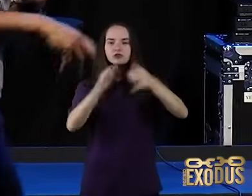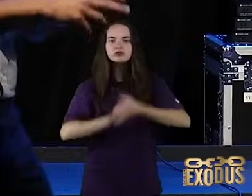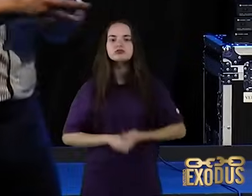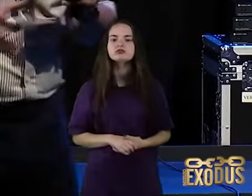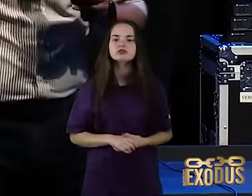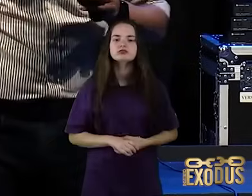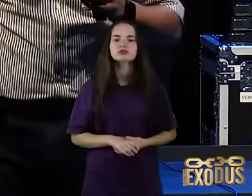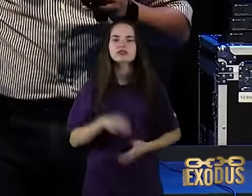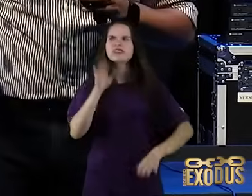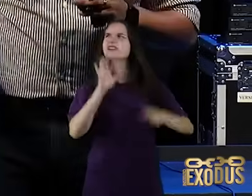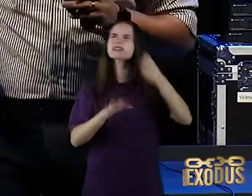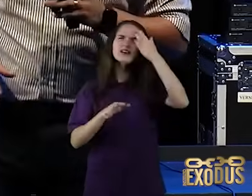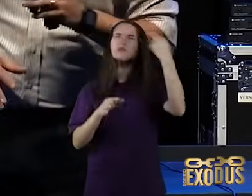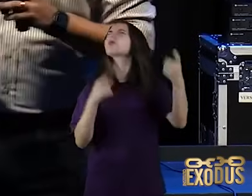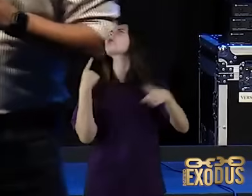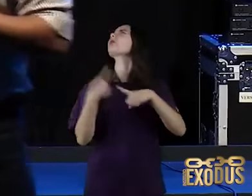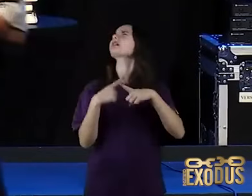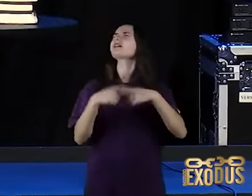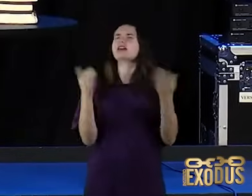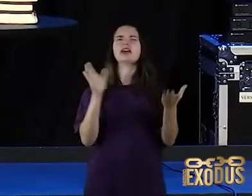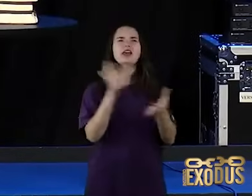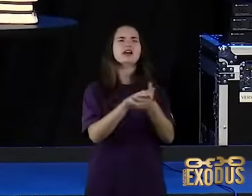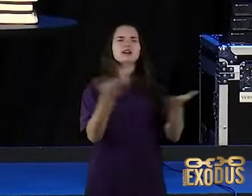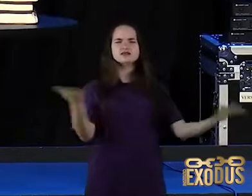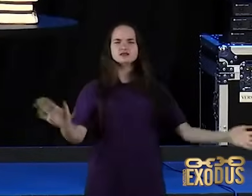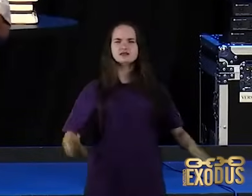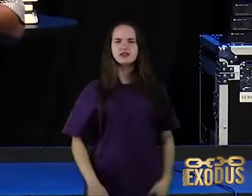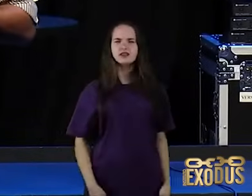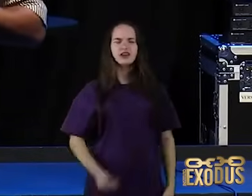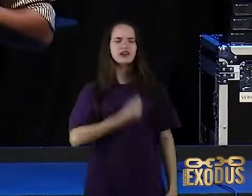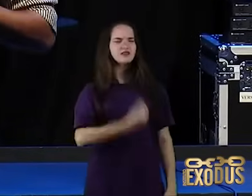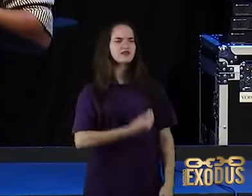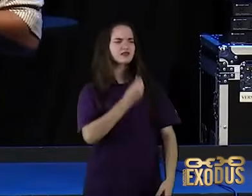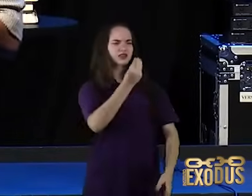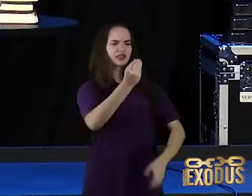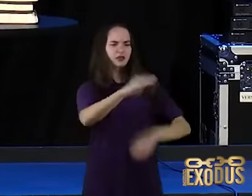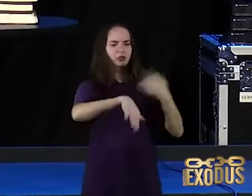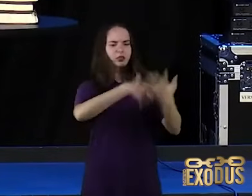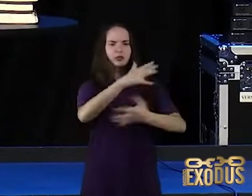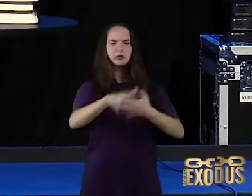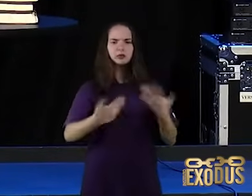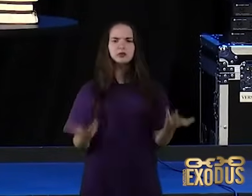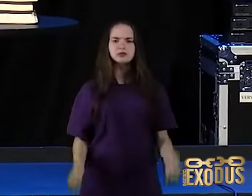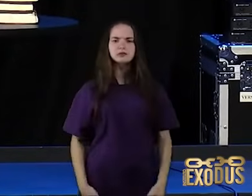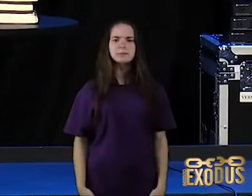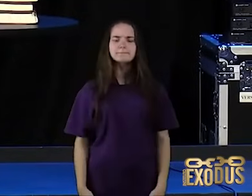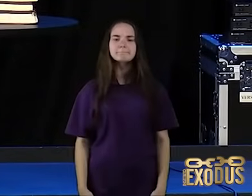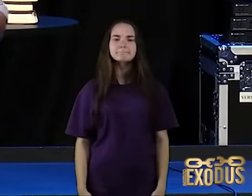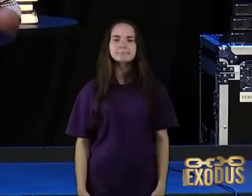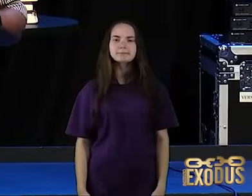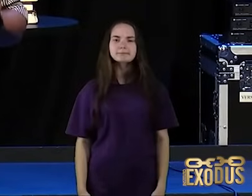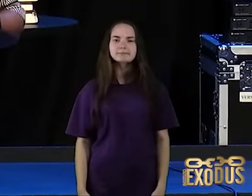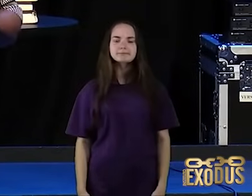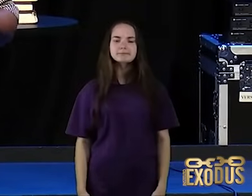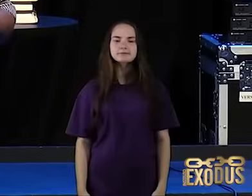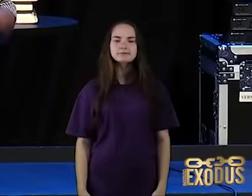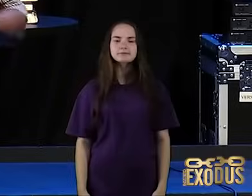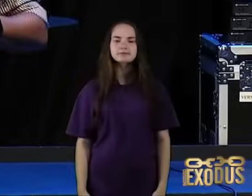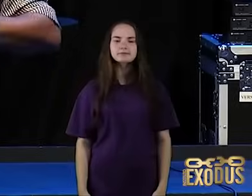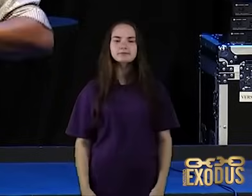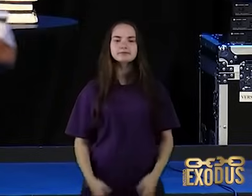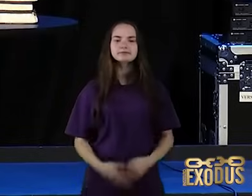sabe nem porque casou Por que a minha vida tá assim minha vida se tornou sou uma empresa de pagar boleto trocar fralda pastor é